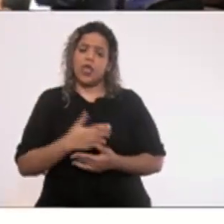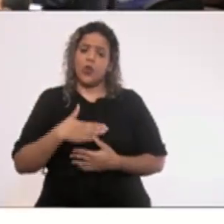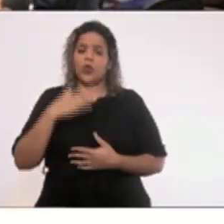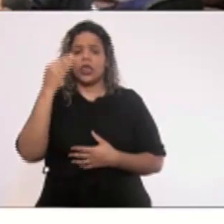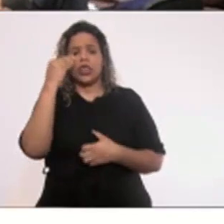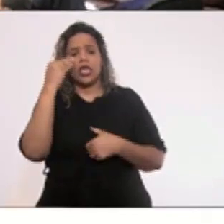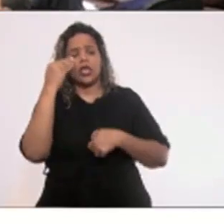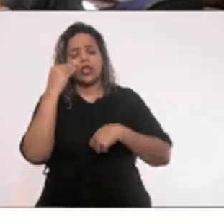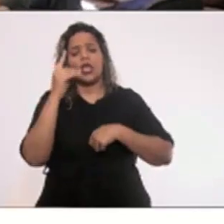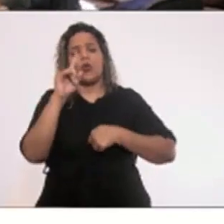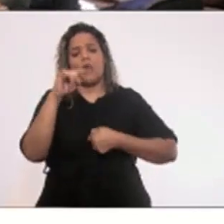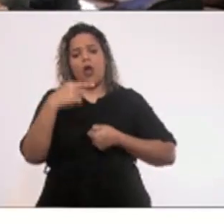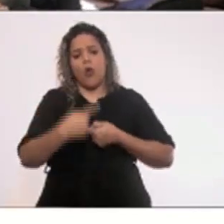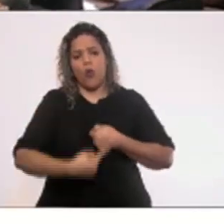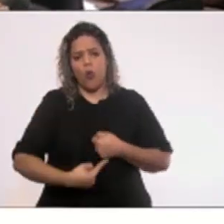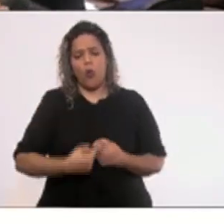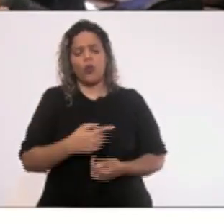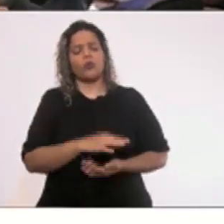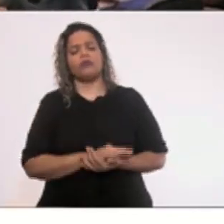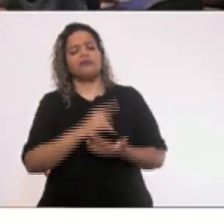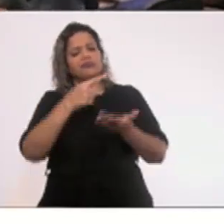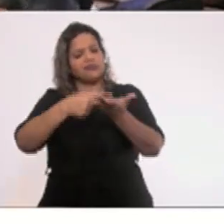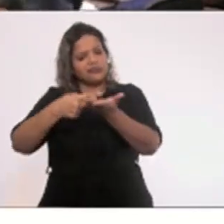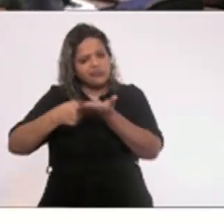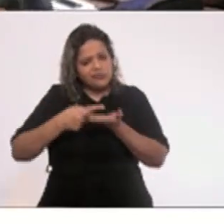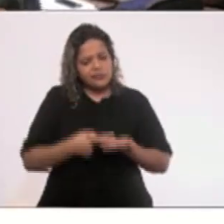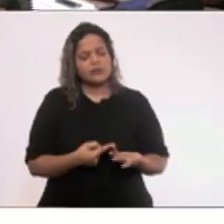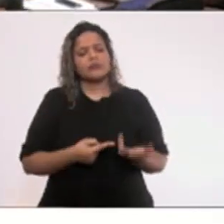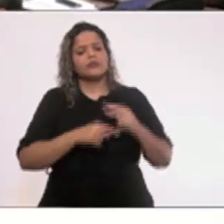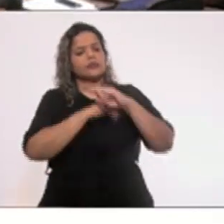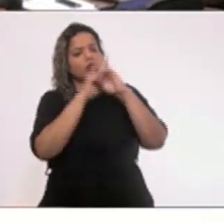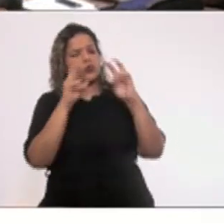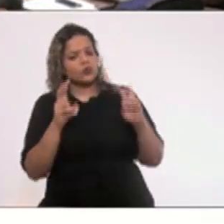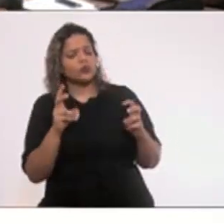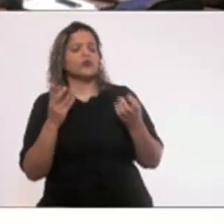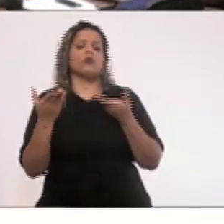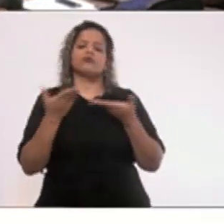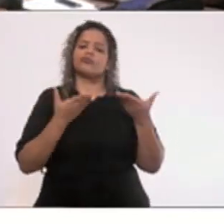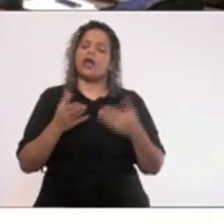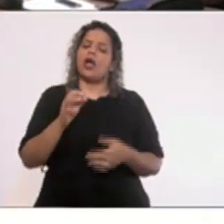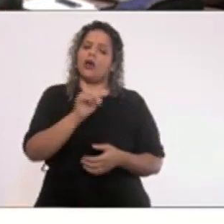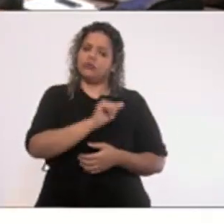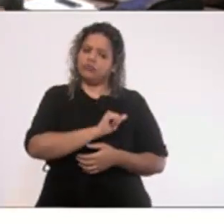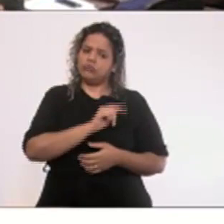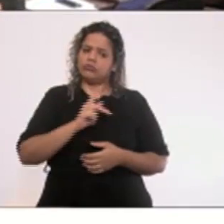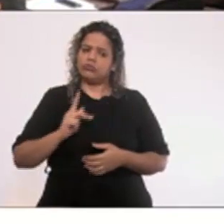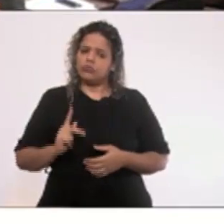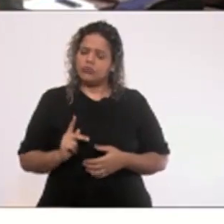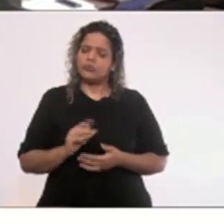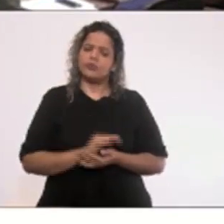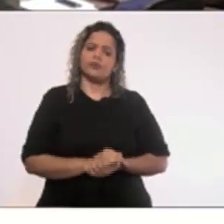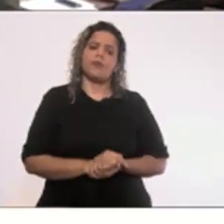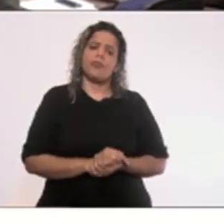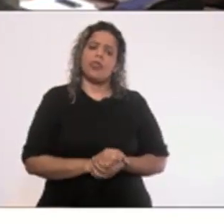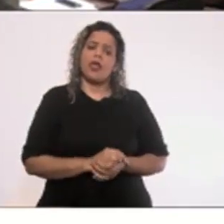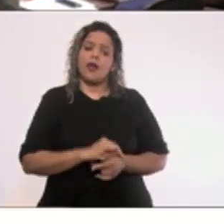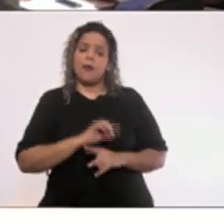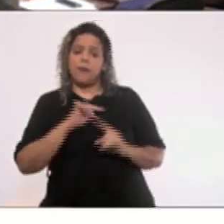tentei um acordo através de uma audiência pública para